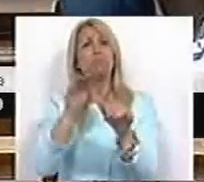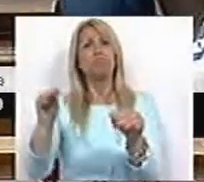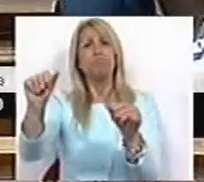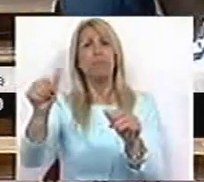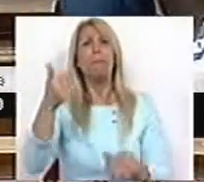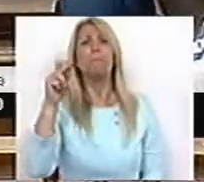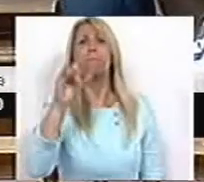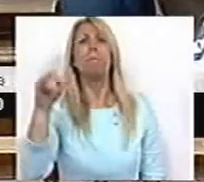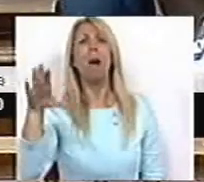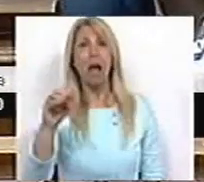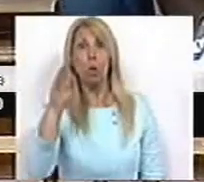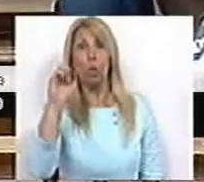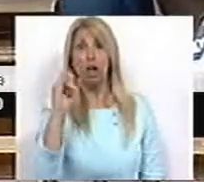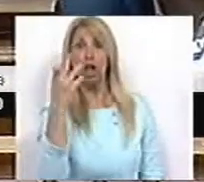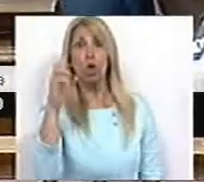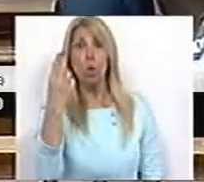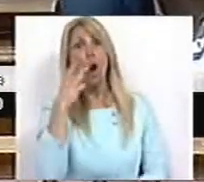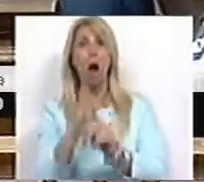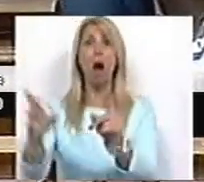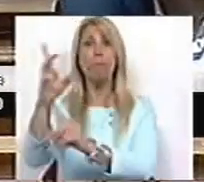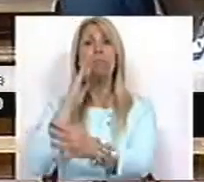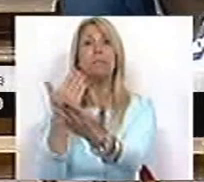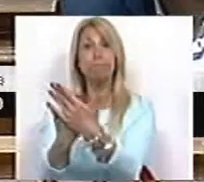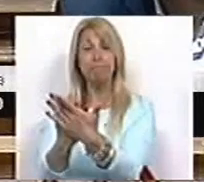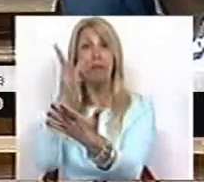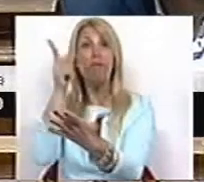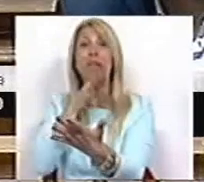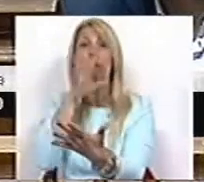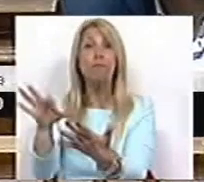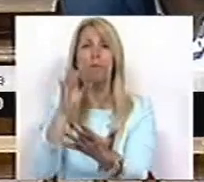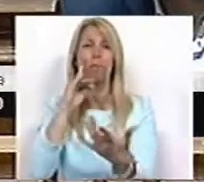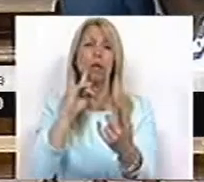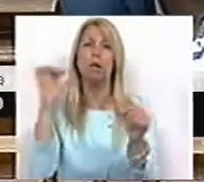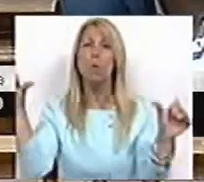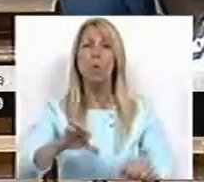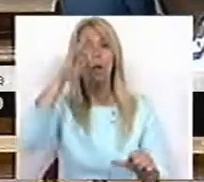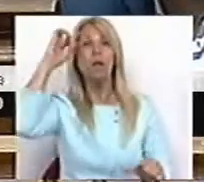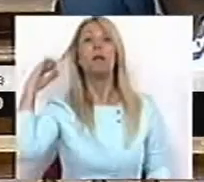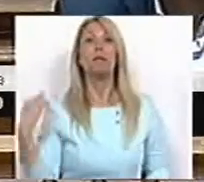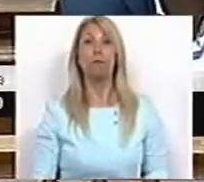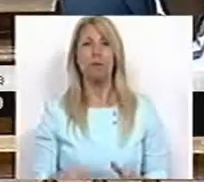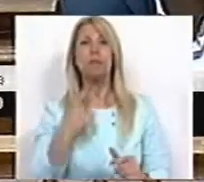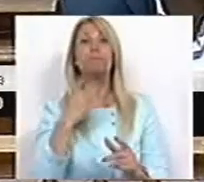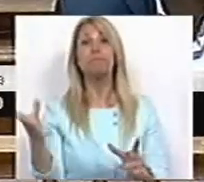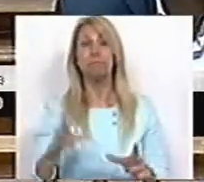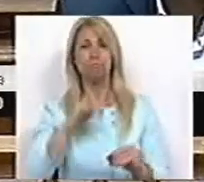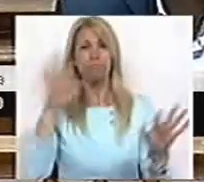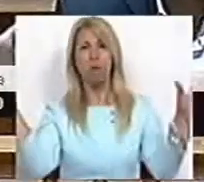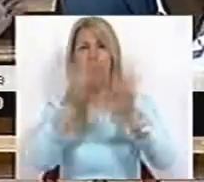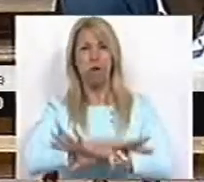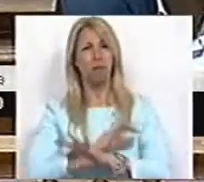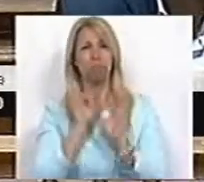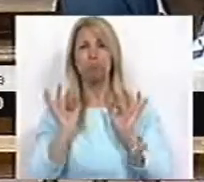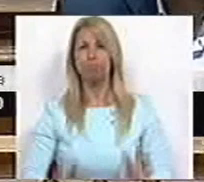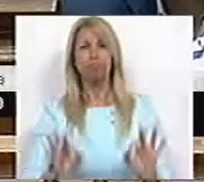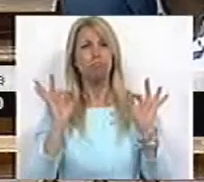bairros, tornando a vida das famílias ainda mais difícil. E temos ainda um dos maiores embustes, que